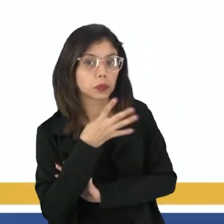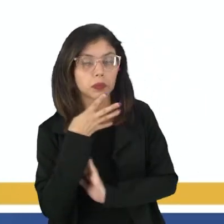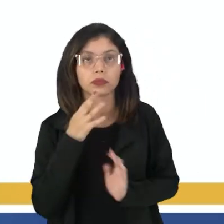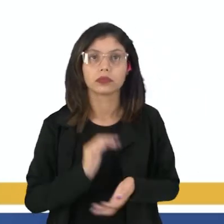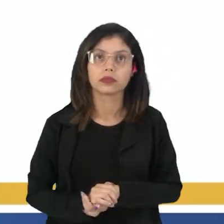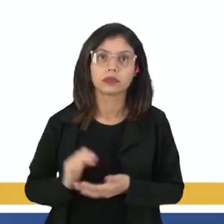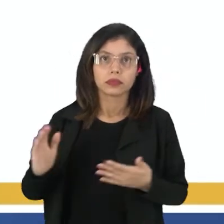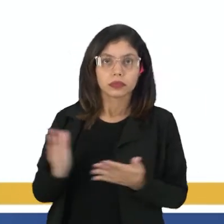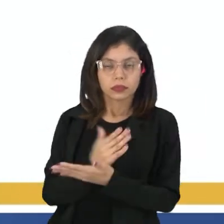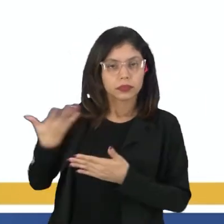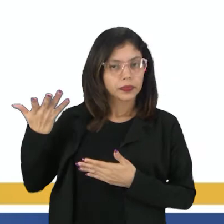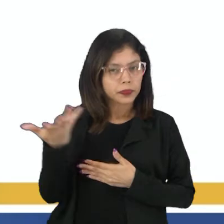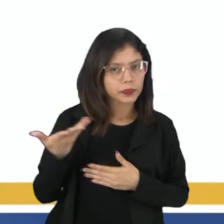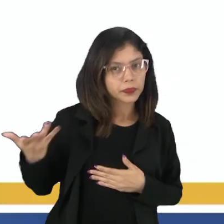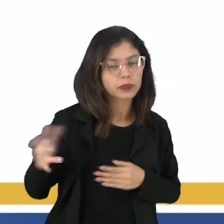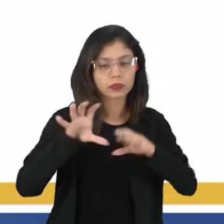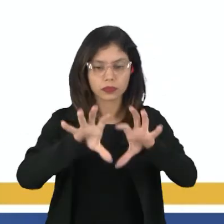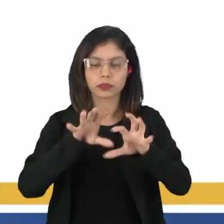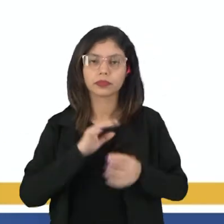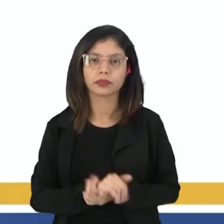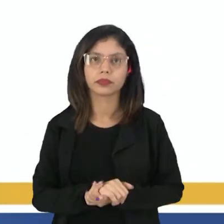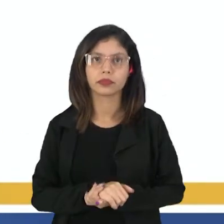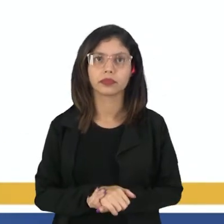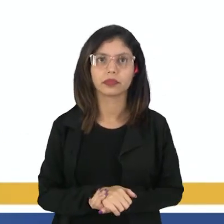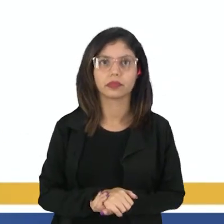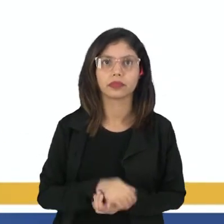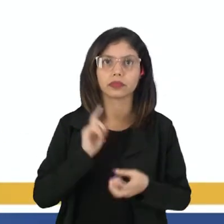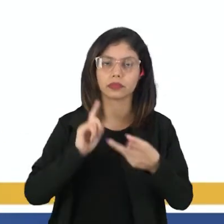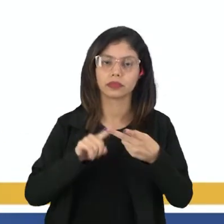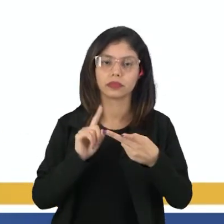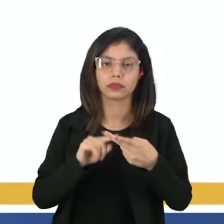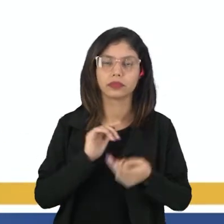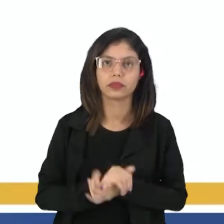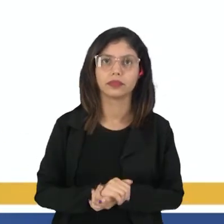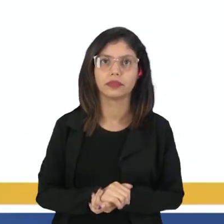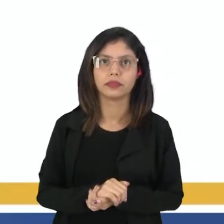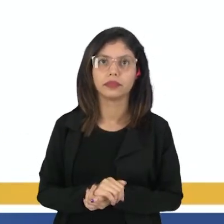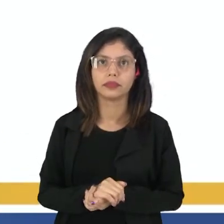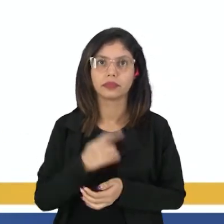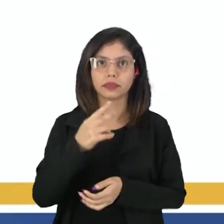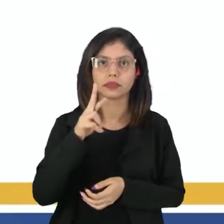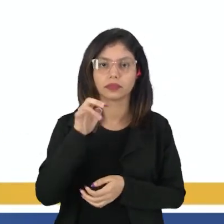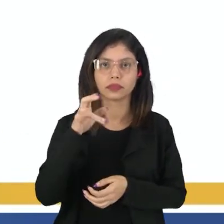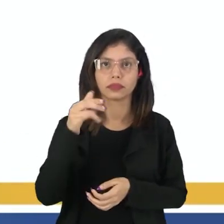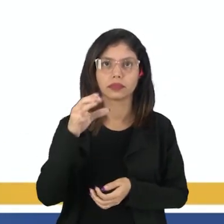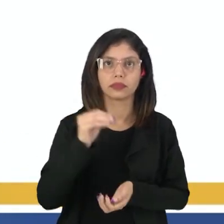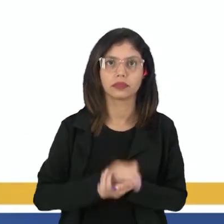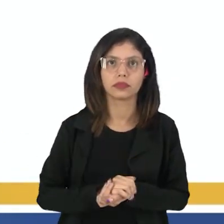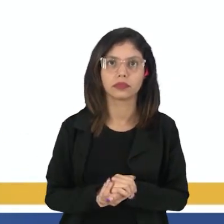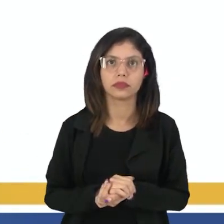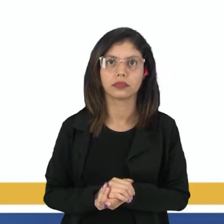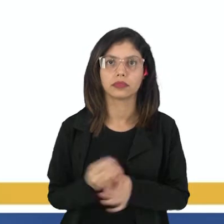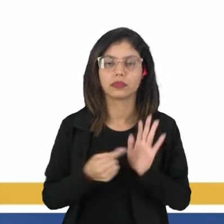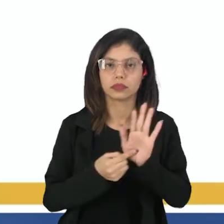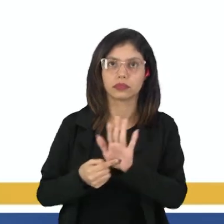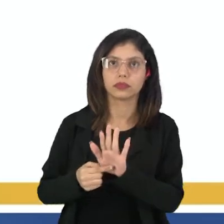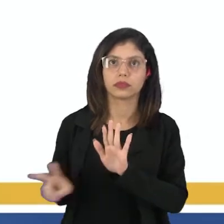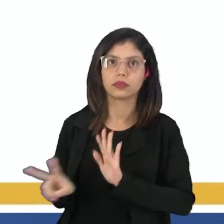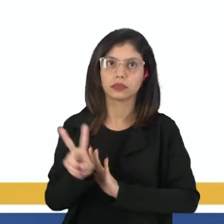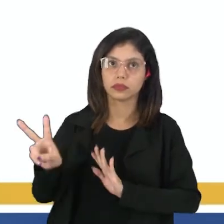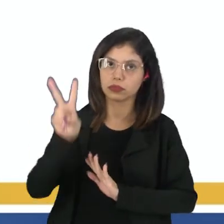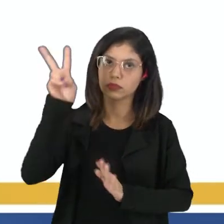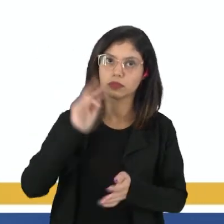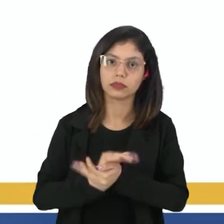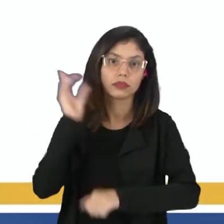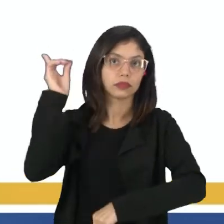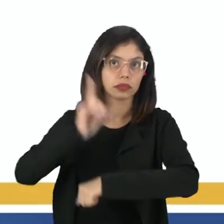conhecido, com alguém que tem base naquela situação, tá? Segundo argumento, é o argumento de princípio. É uma citação de valores,